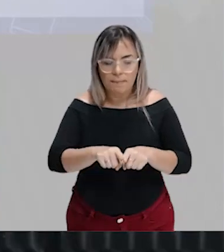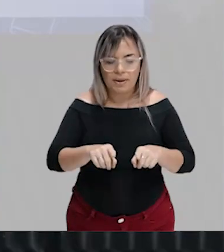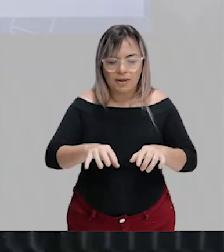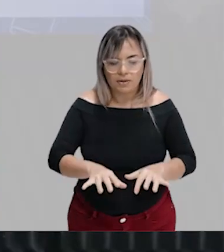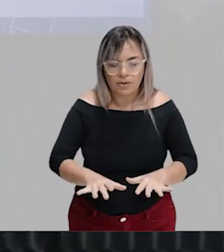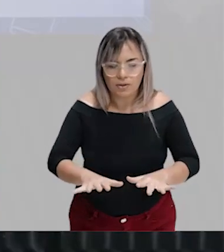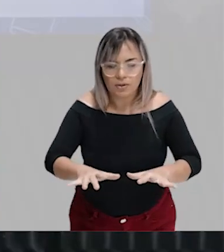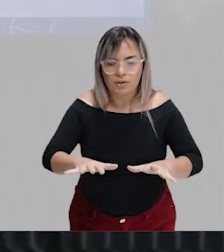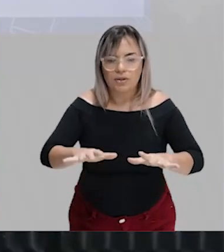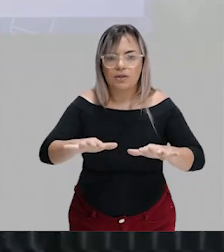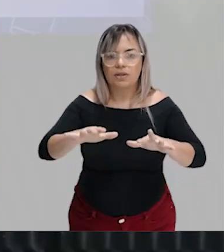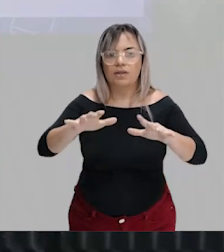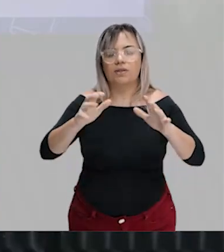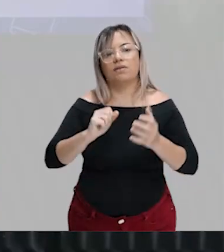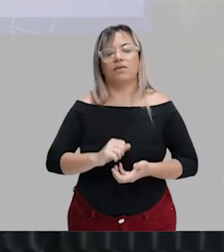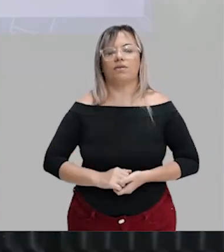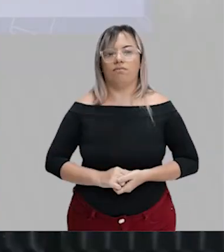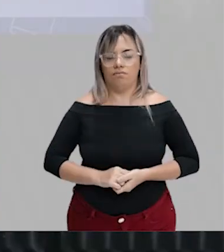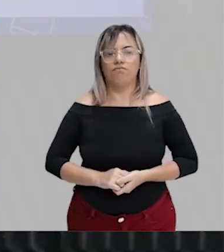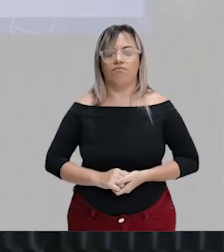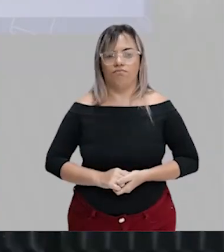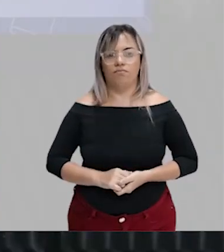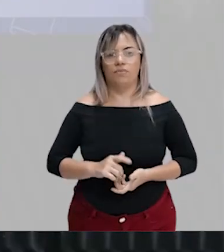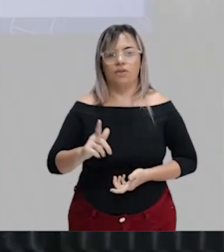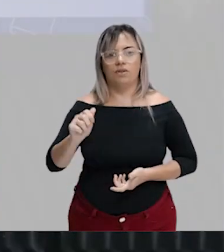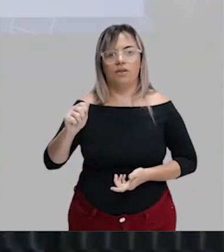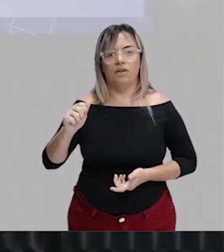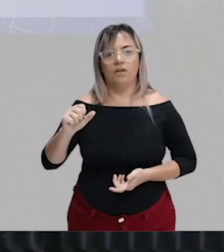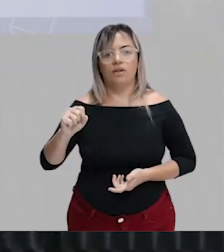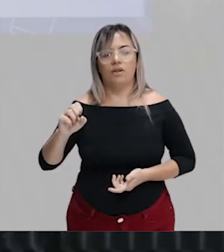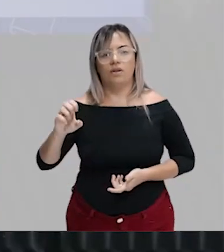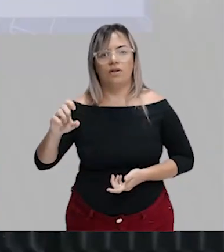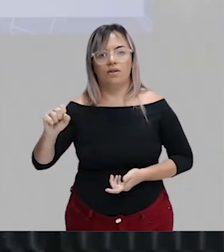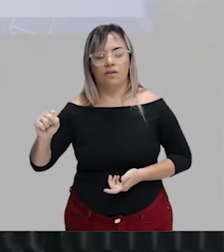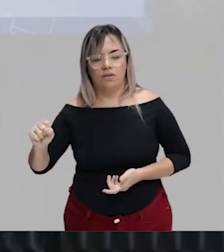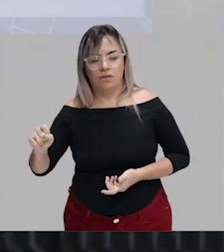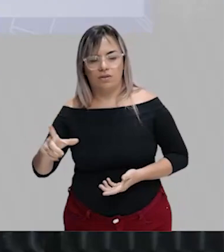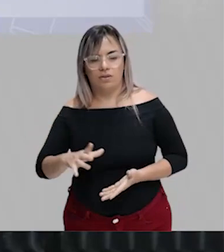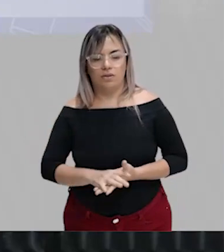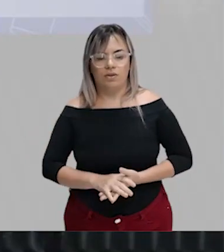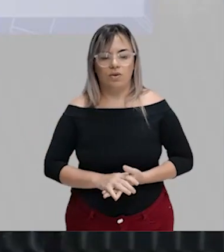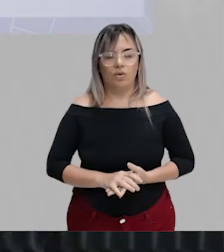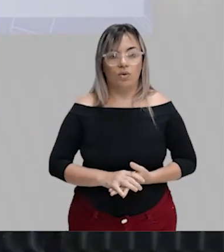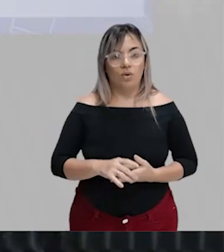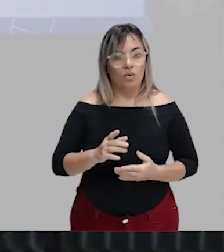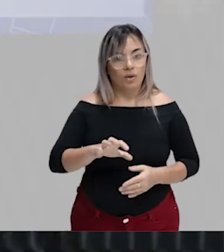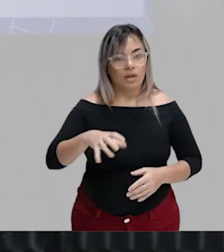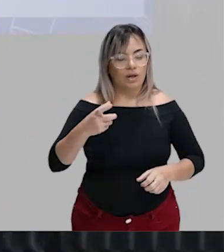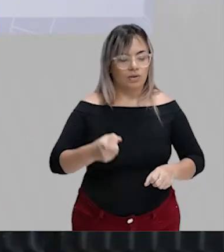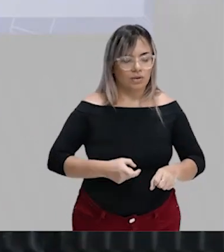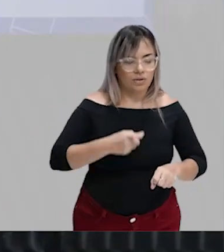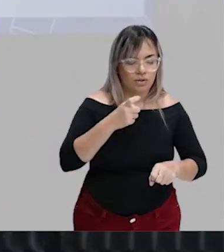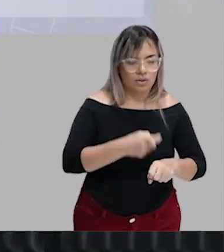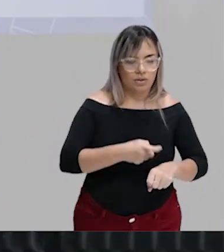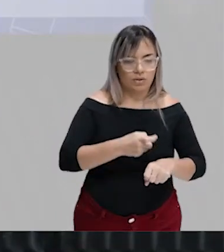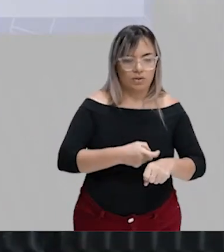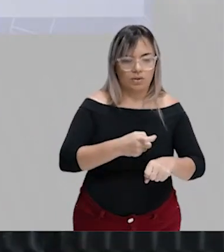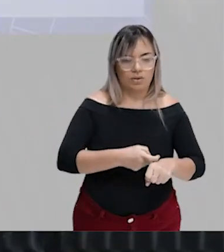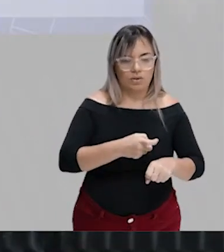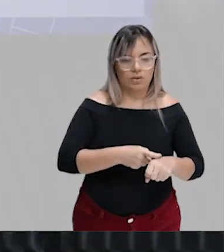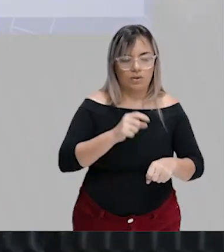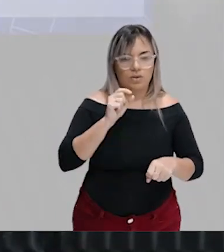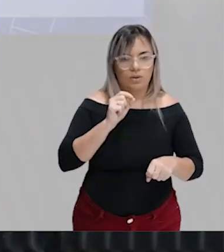sólidos. Tá certo? O processo que ocorre nos sólidos é o processo chamado de condução térmica. Certo? Condução